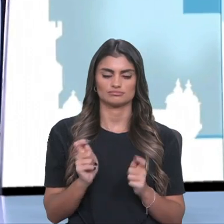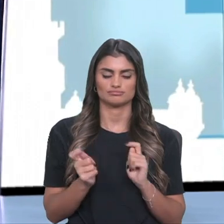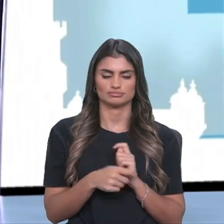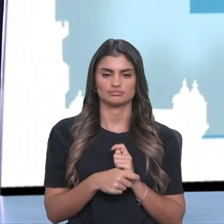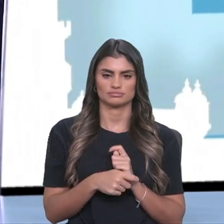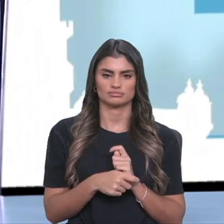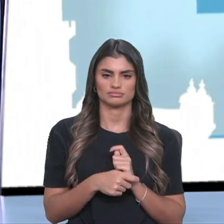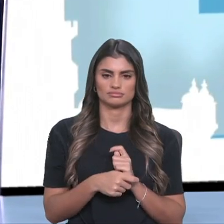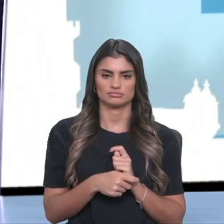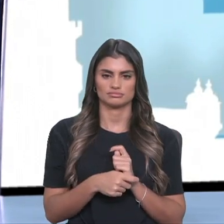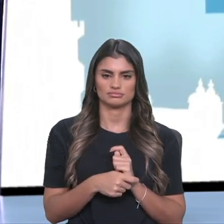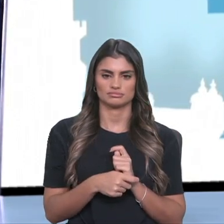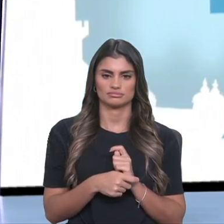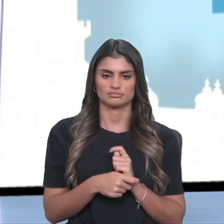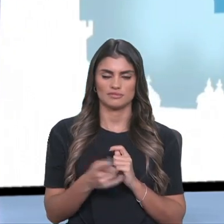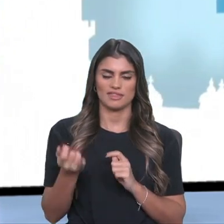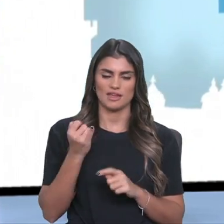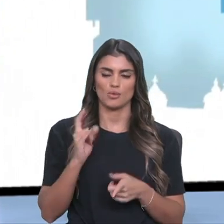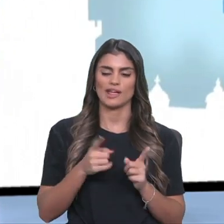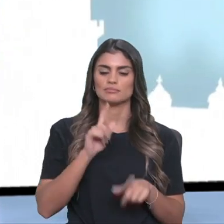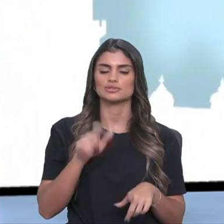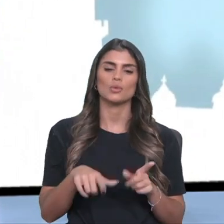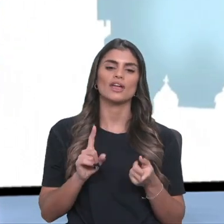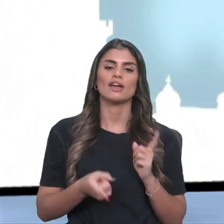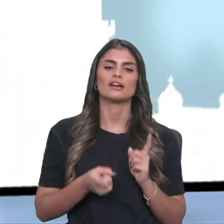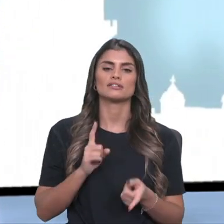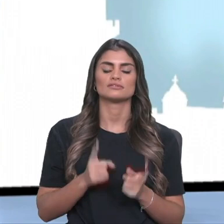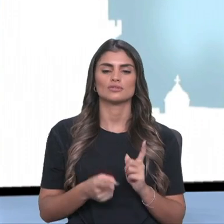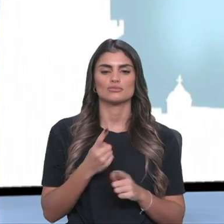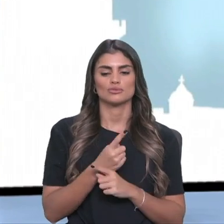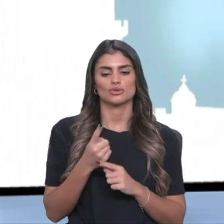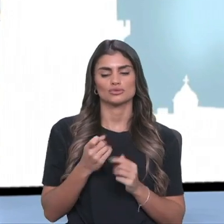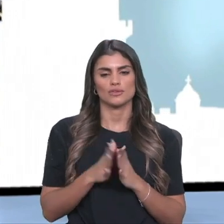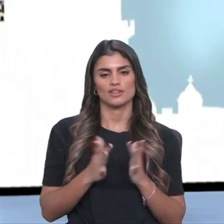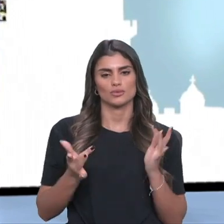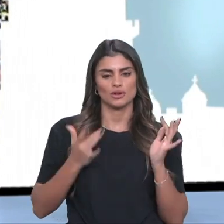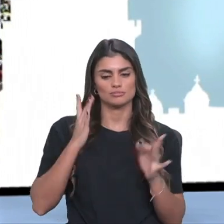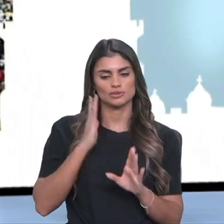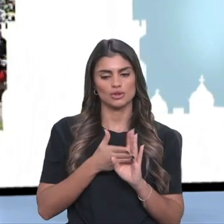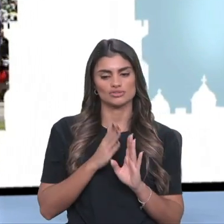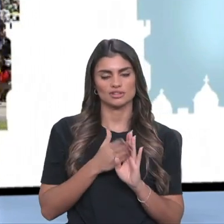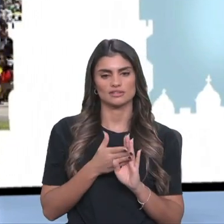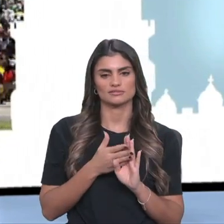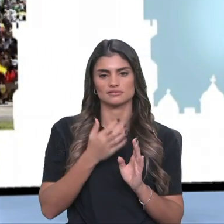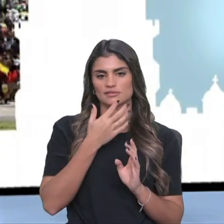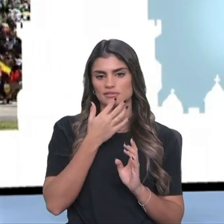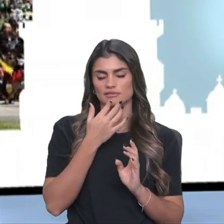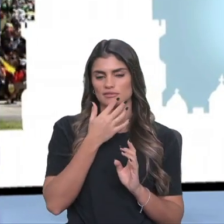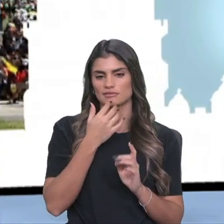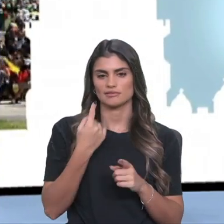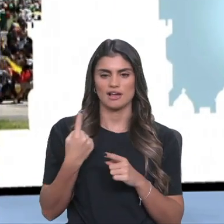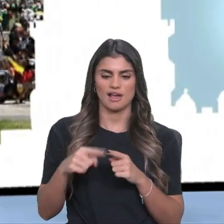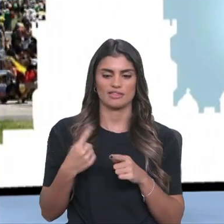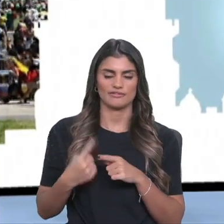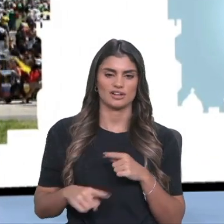a concepção do que é o ser humano. Não é? Porque toda a teoria psicológica deriva, das várias que existem,